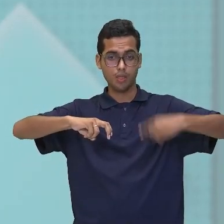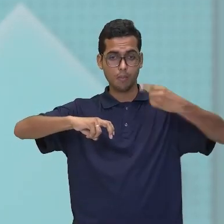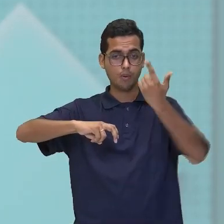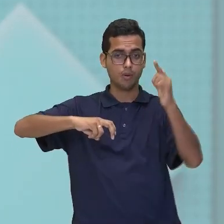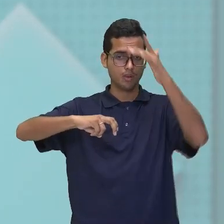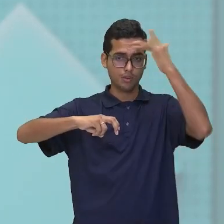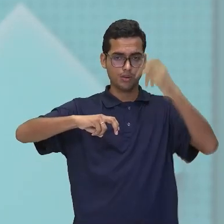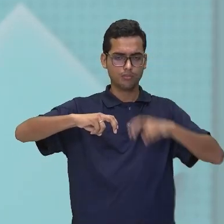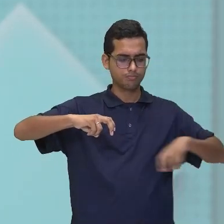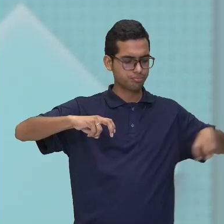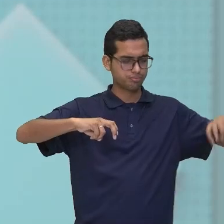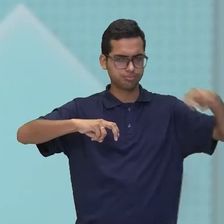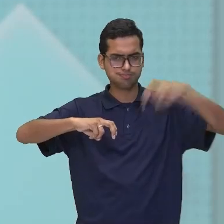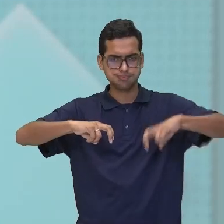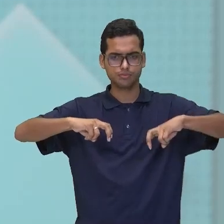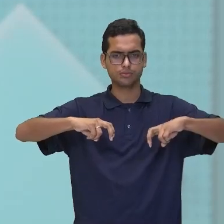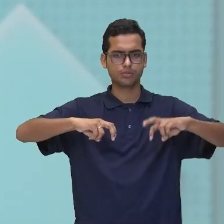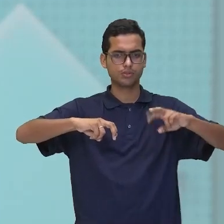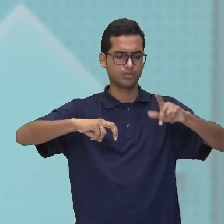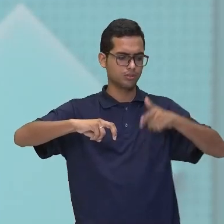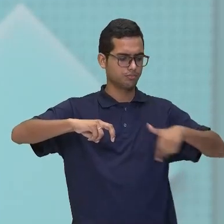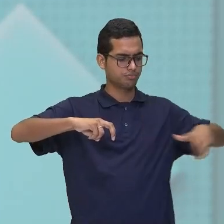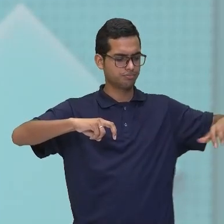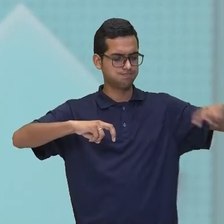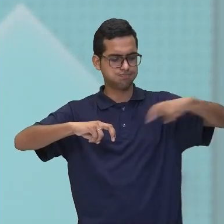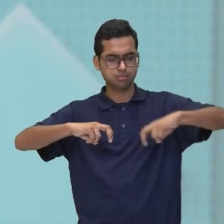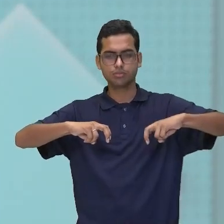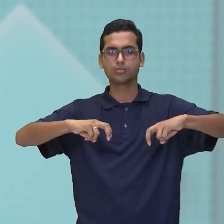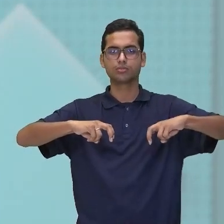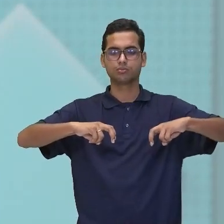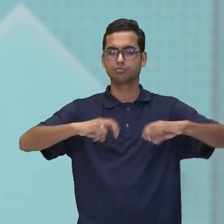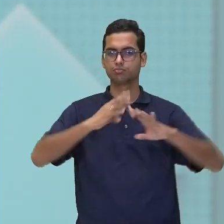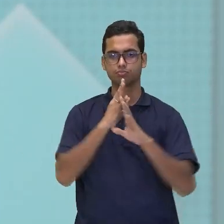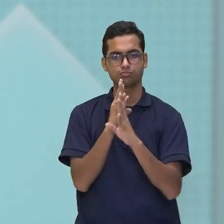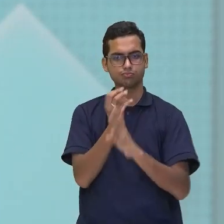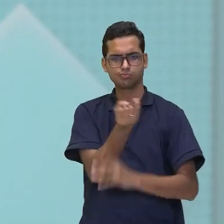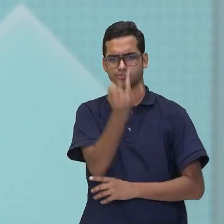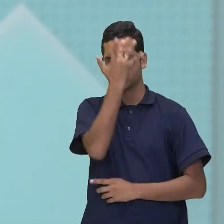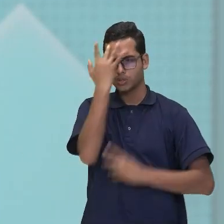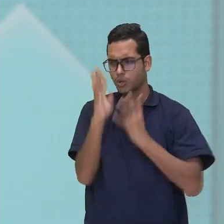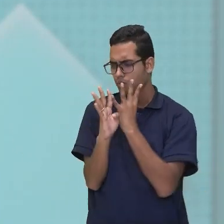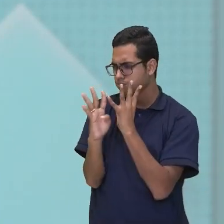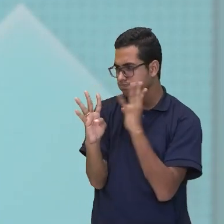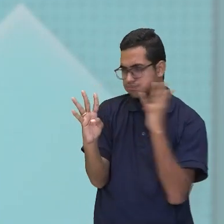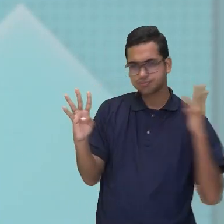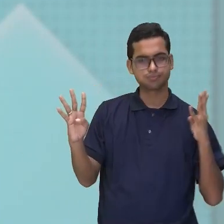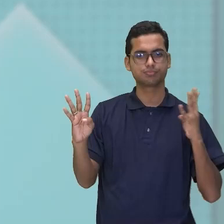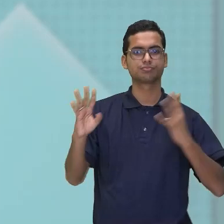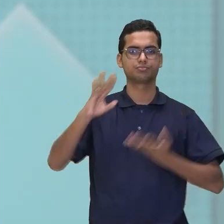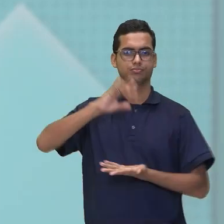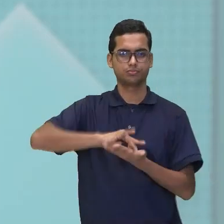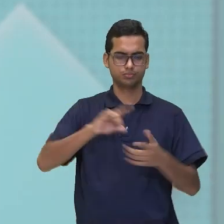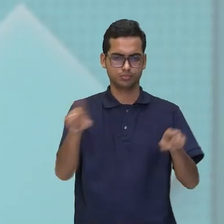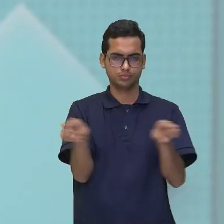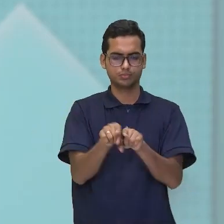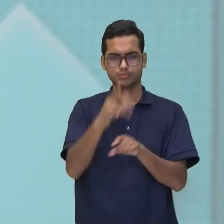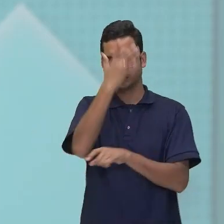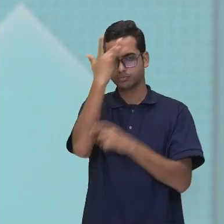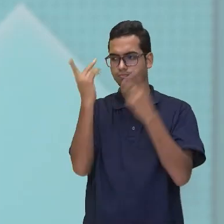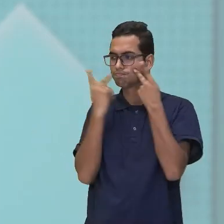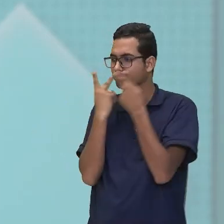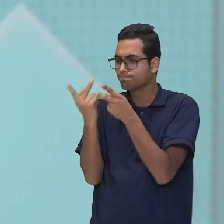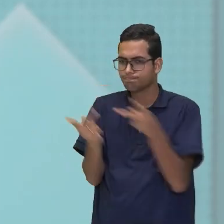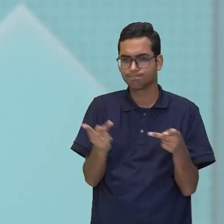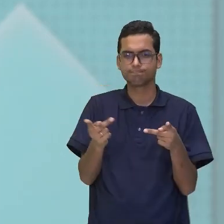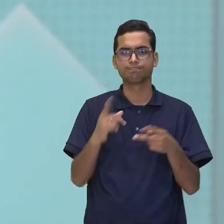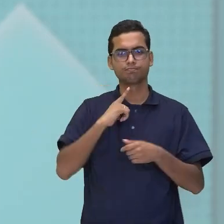do trabalho ajudou a atrair longas filas de visitantes. Então, o que aconteceu